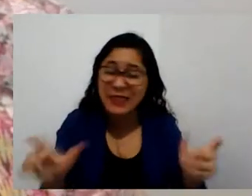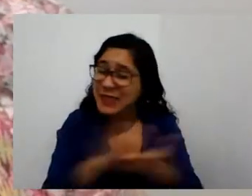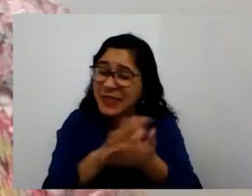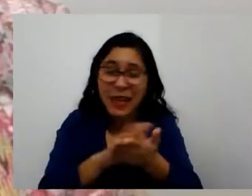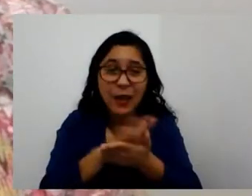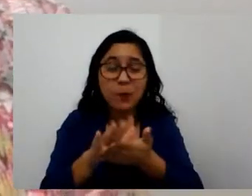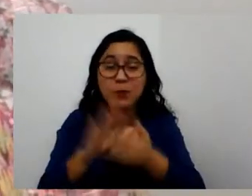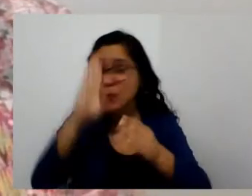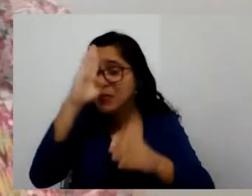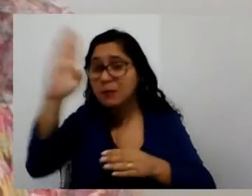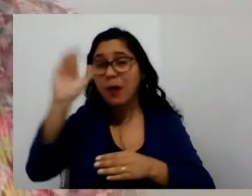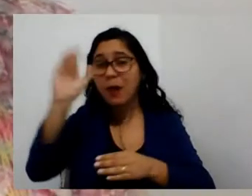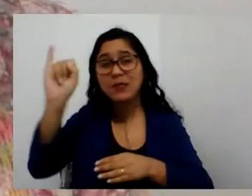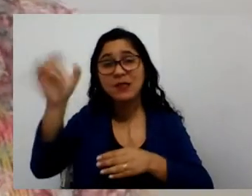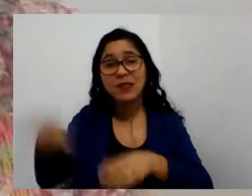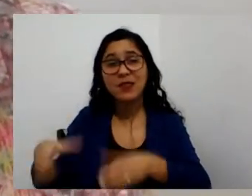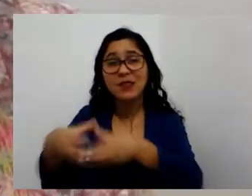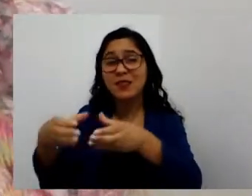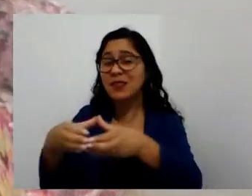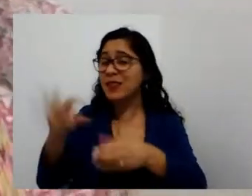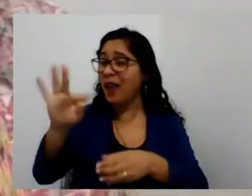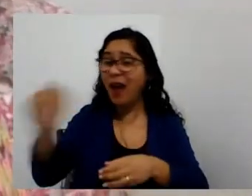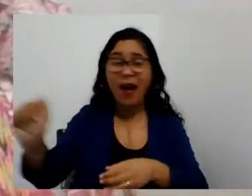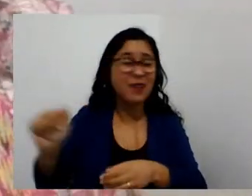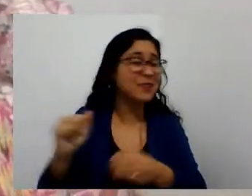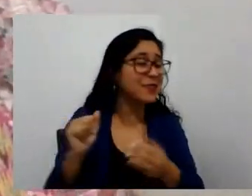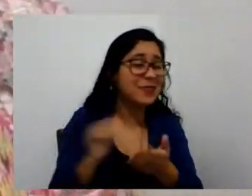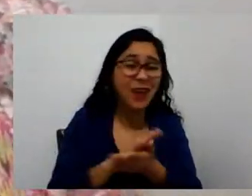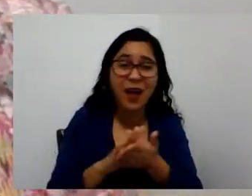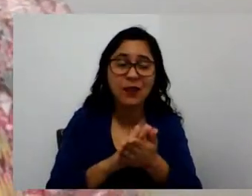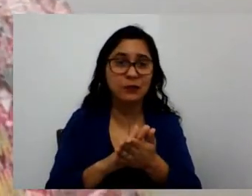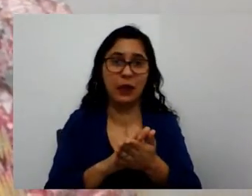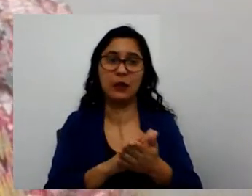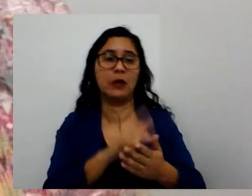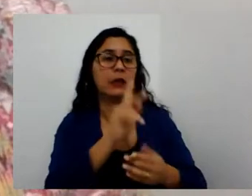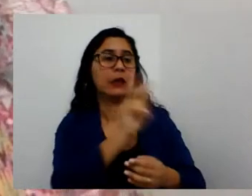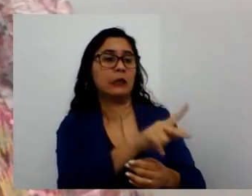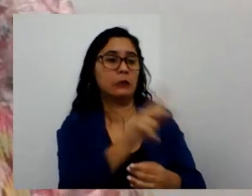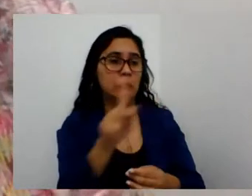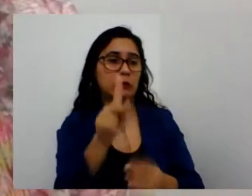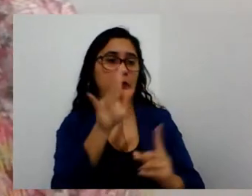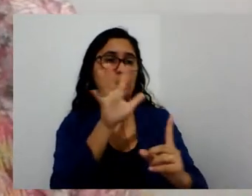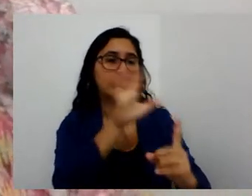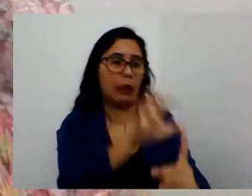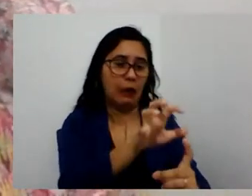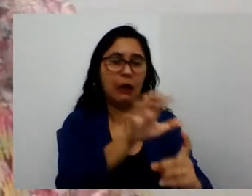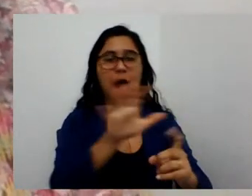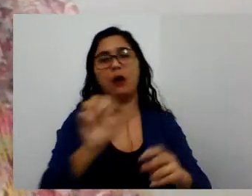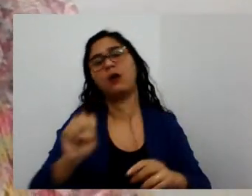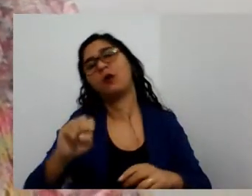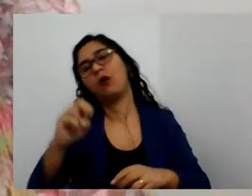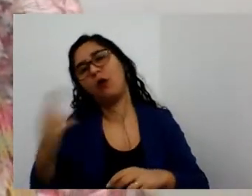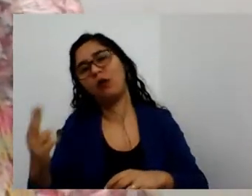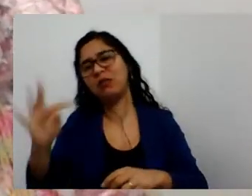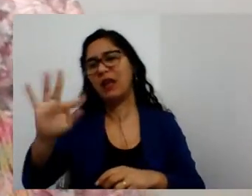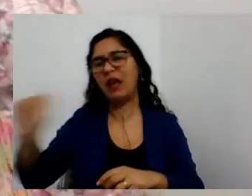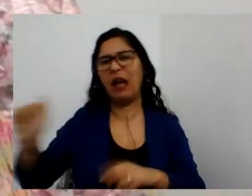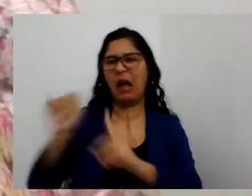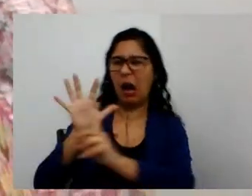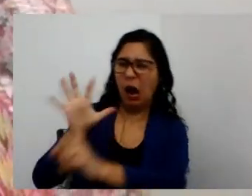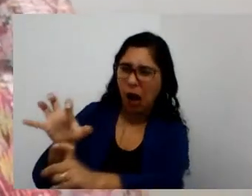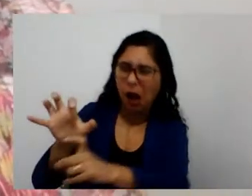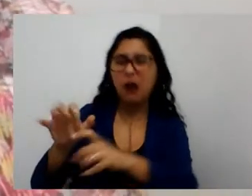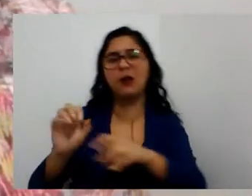servidores TAs. Não se deve ter para docente, para os servidores TAs,